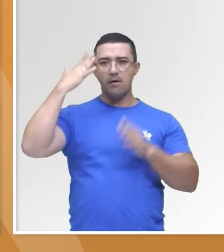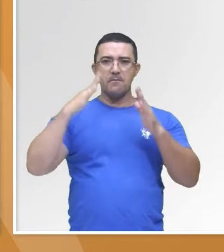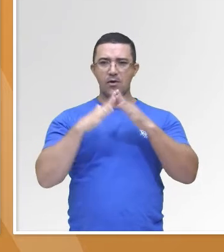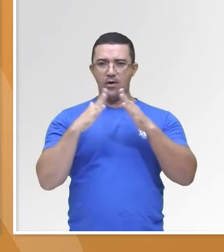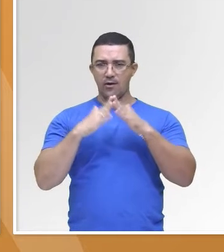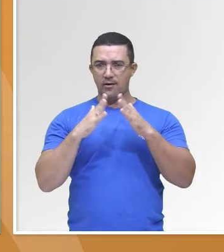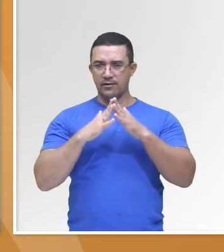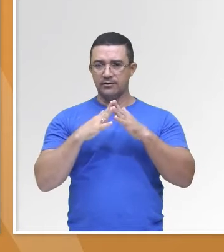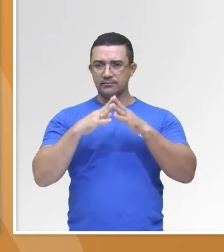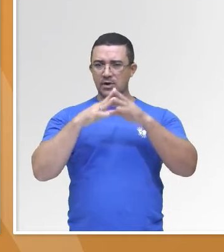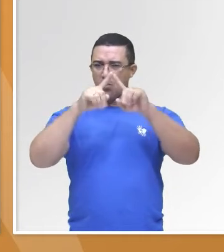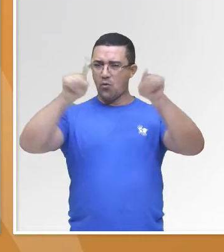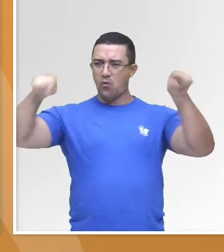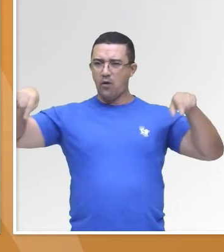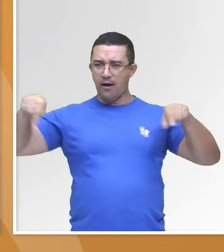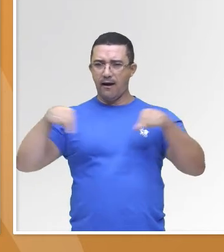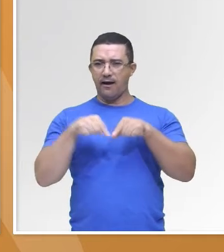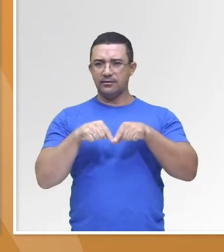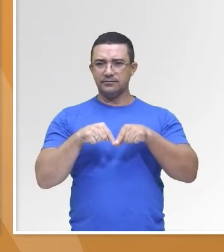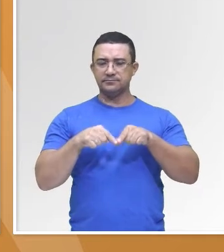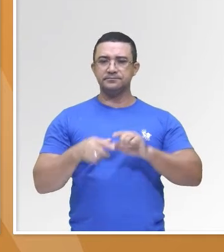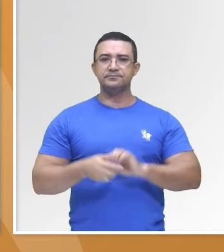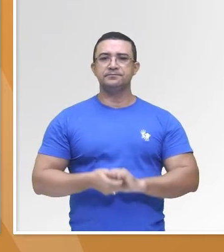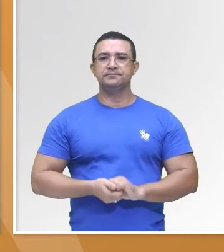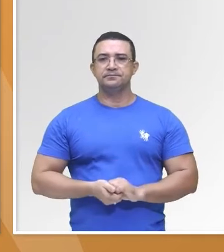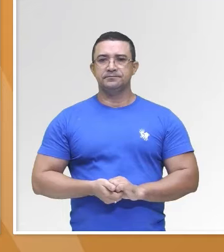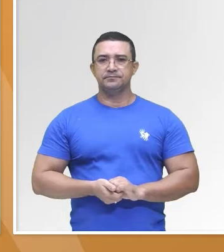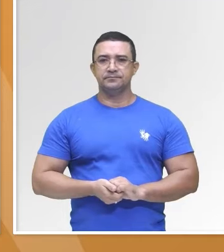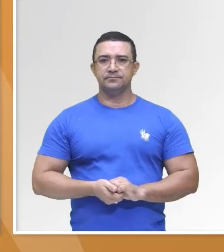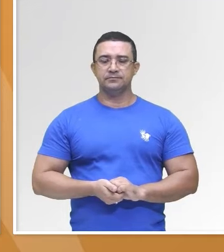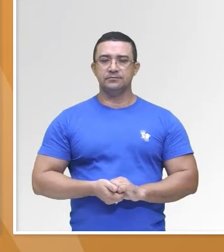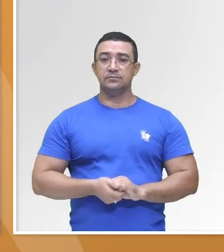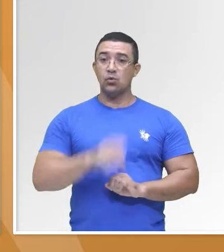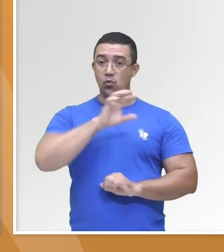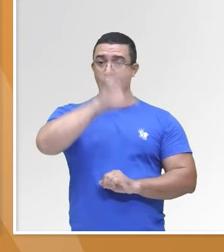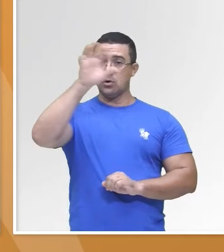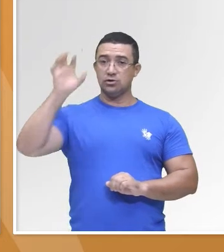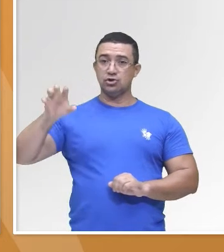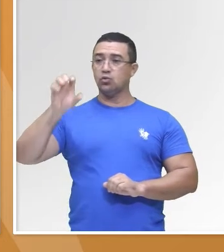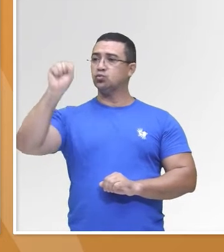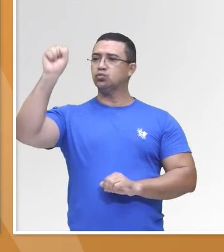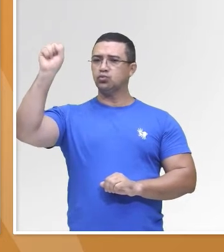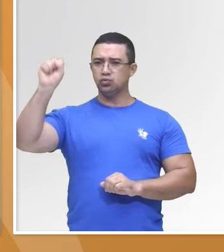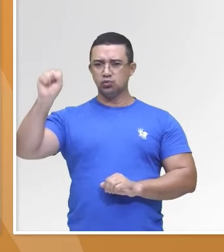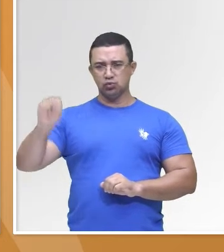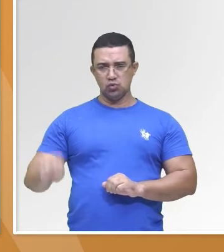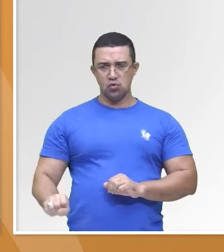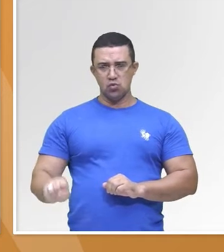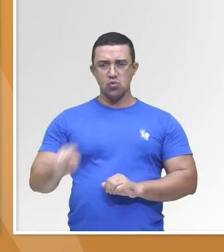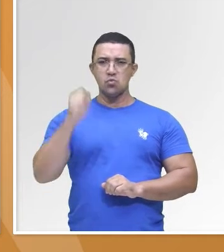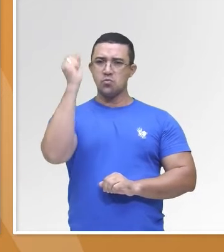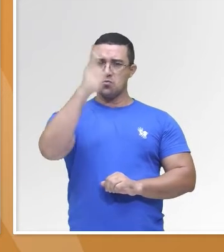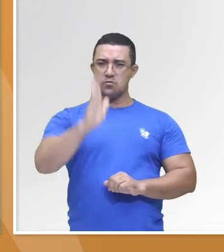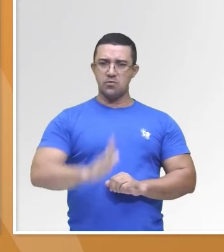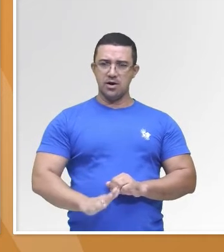quilômetros quadrados, né? Então, a região sul do Brasil vai apresentar, então,